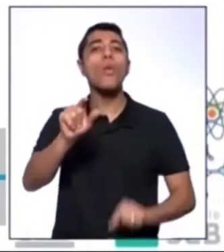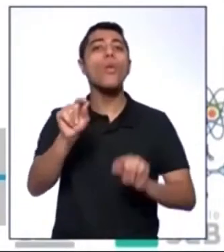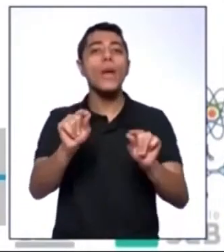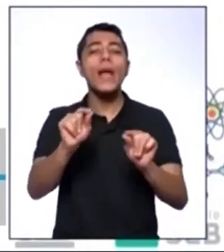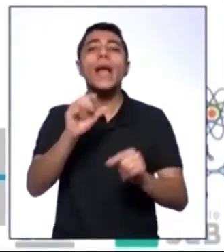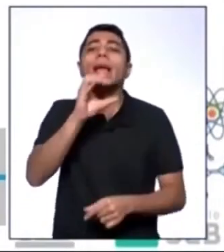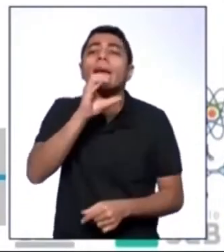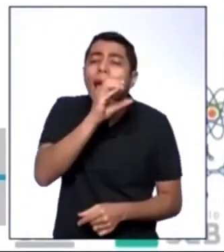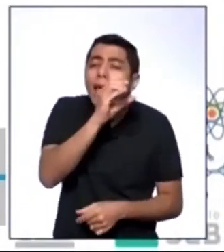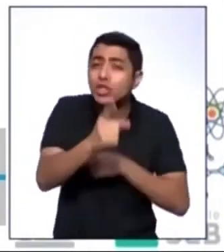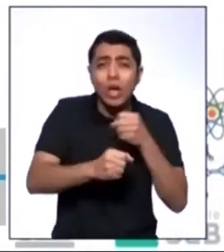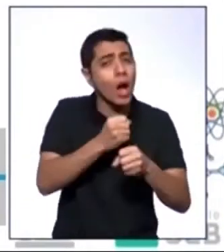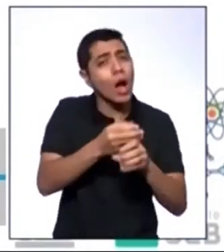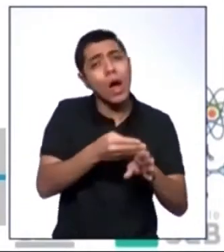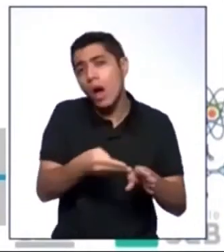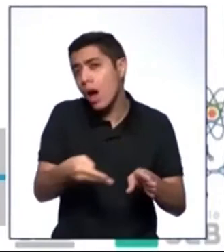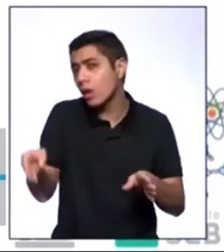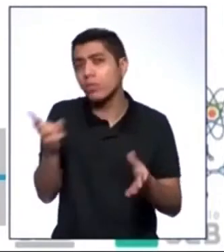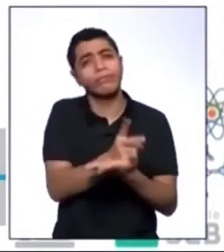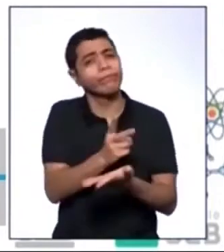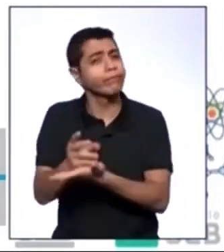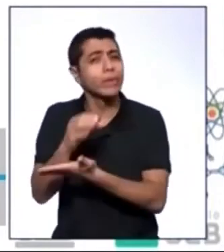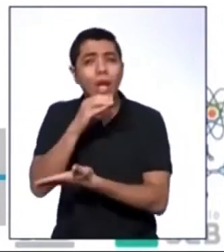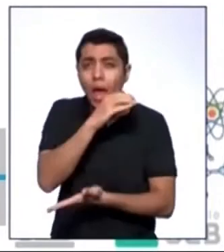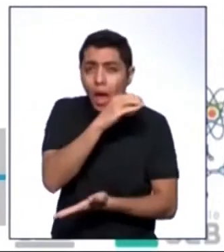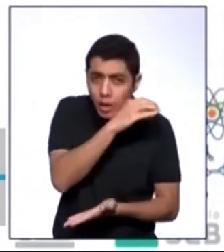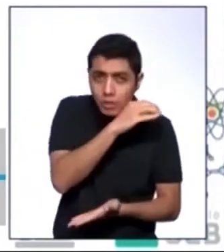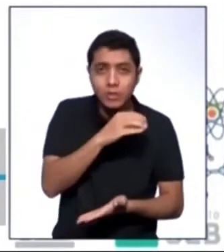térmica é muito pequena, variou de